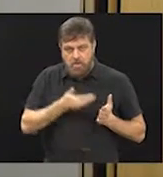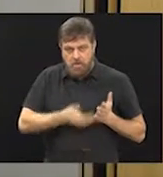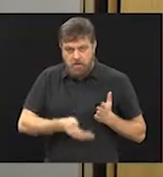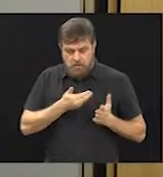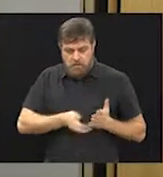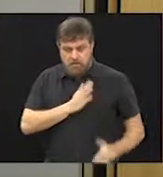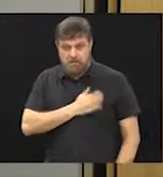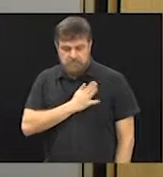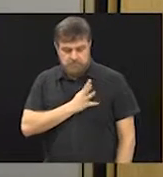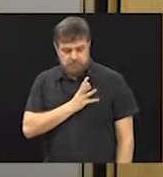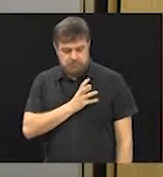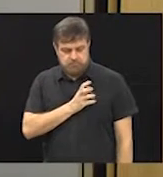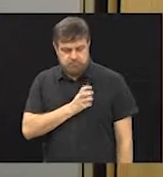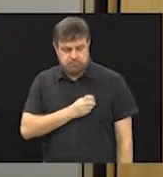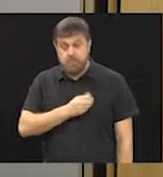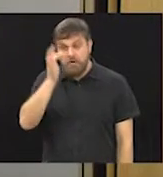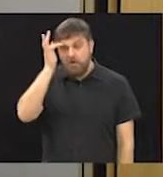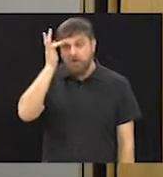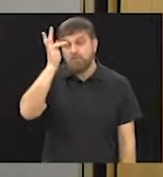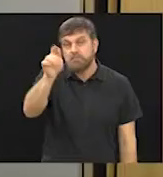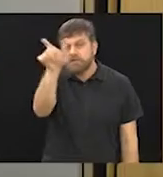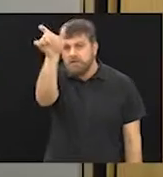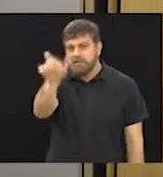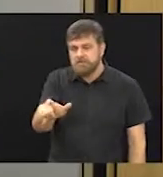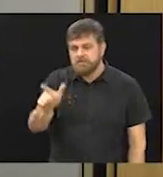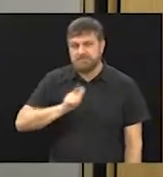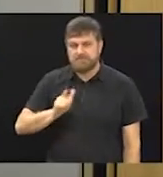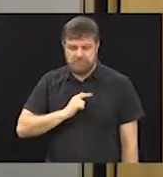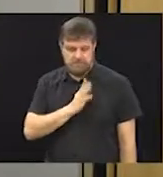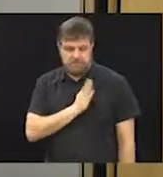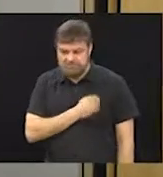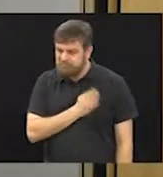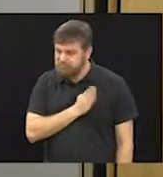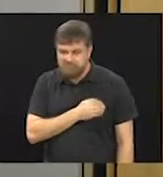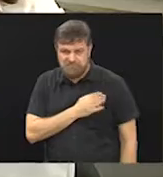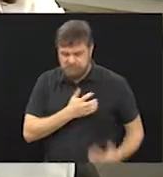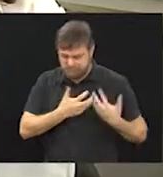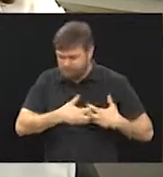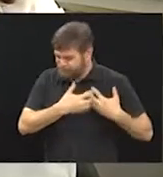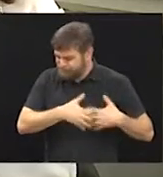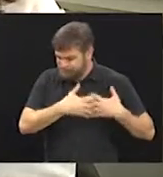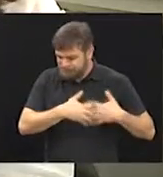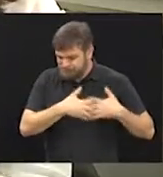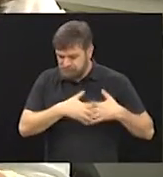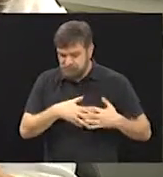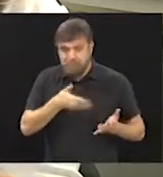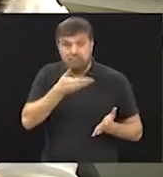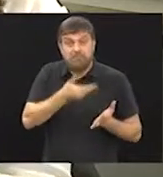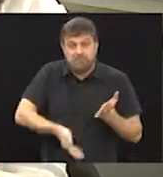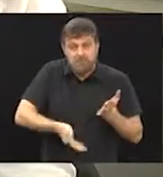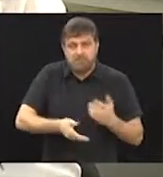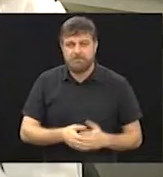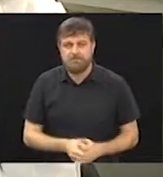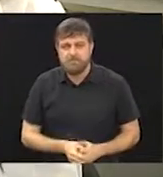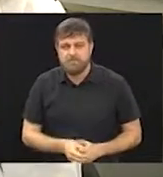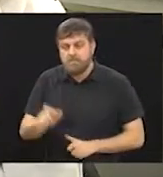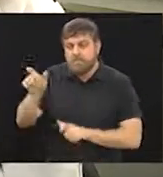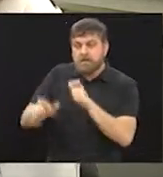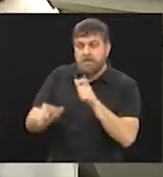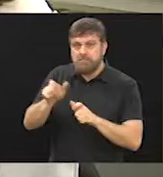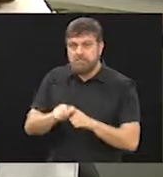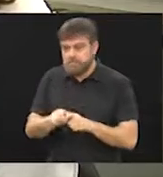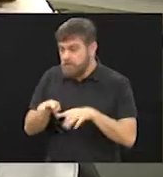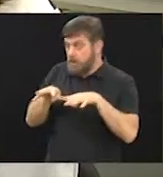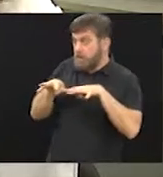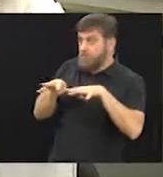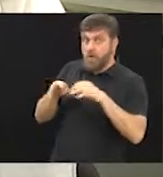cardíaco, que no futuro pode te deixar com um quadro de insuficiência cardíaca. E o que as pessoas que estão em volta,